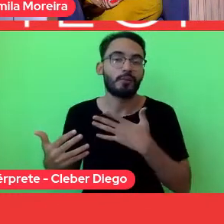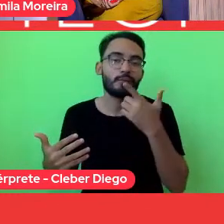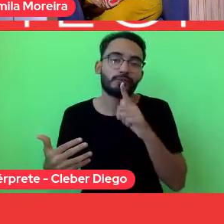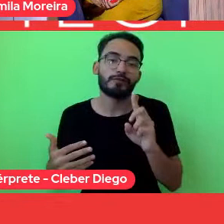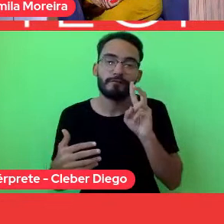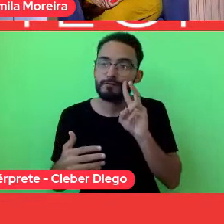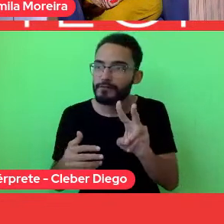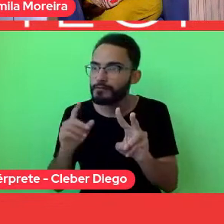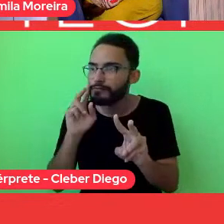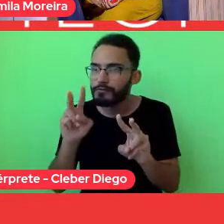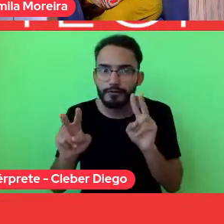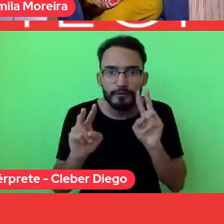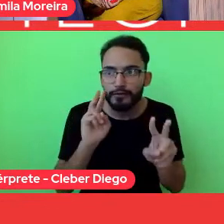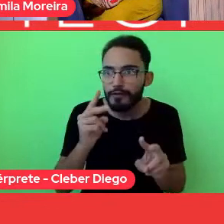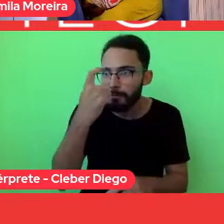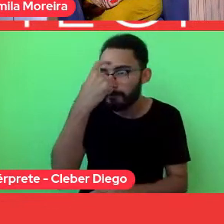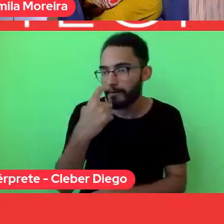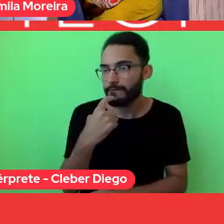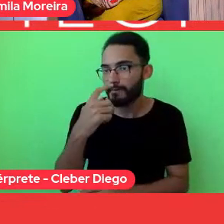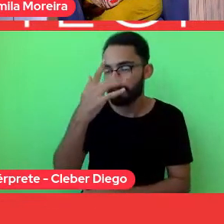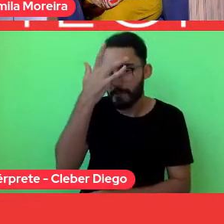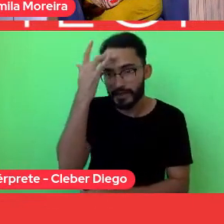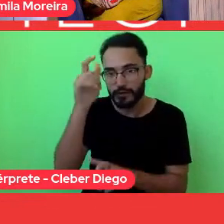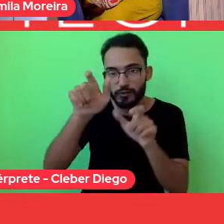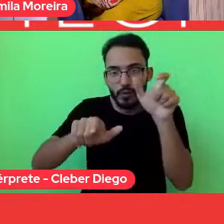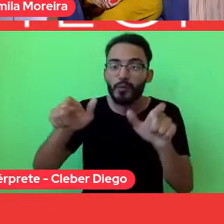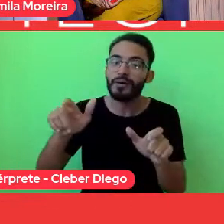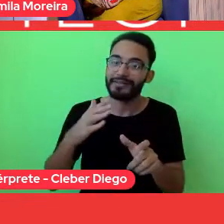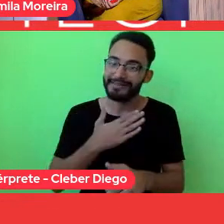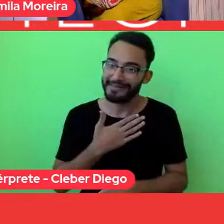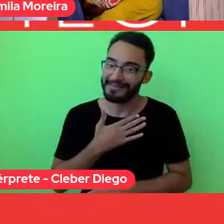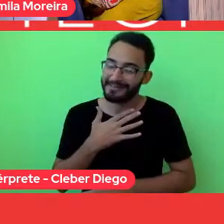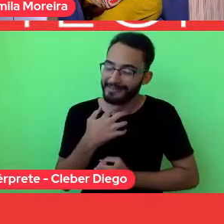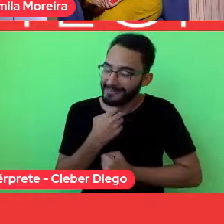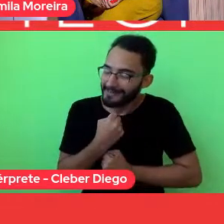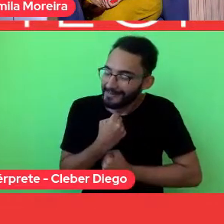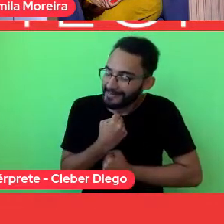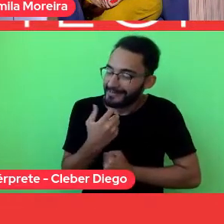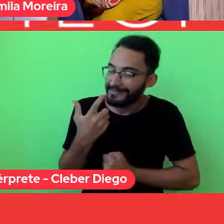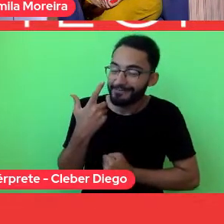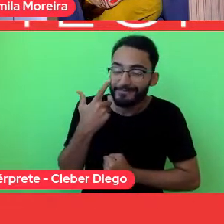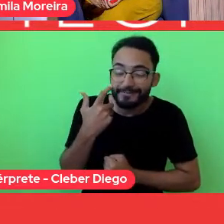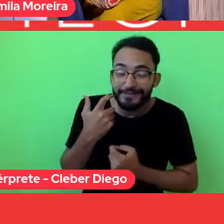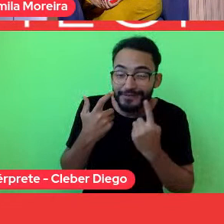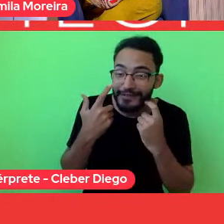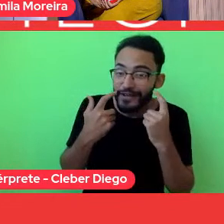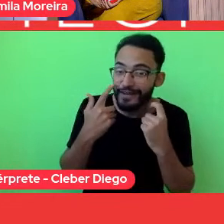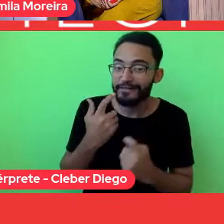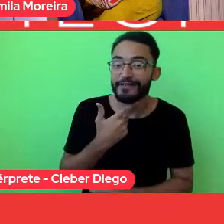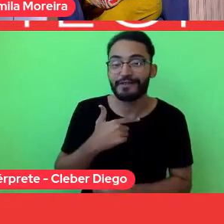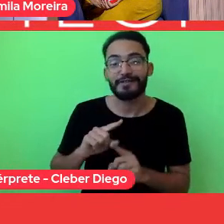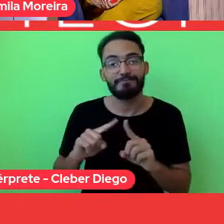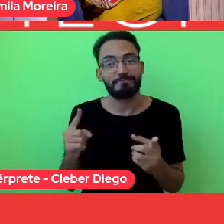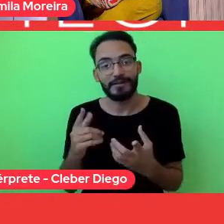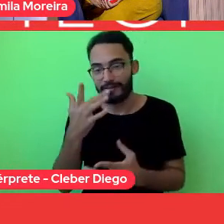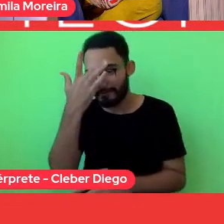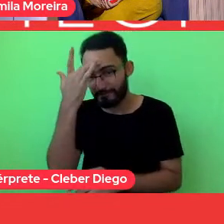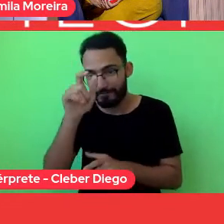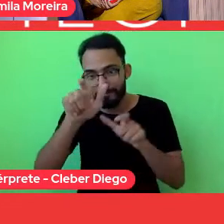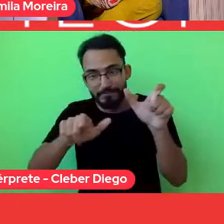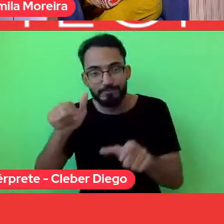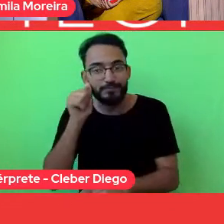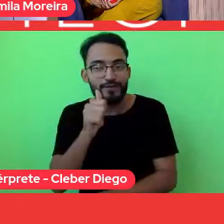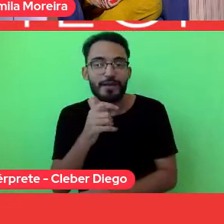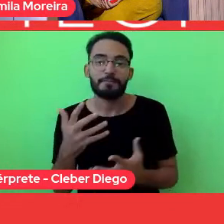esses perfis de pessoas. Eu estou, assim, me segurando muito para não chorar aqui, porque são mulheres maravilhosas,